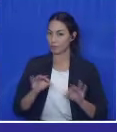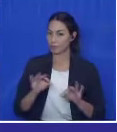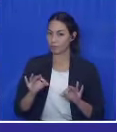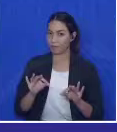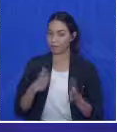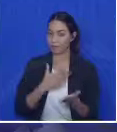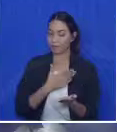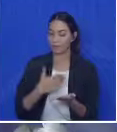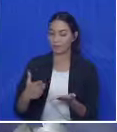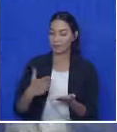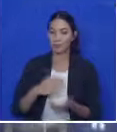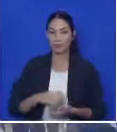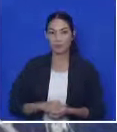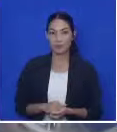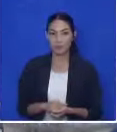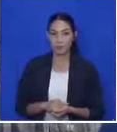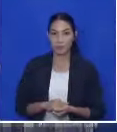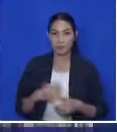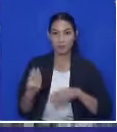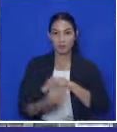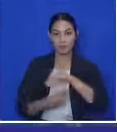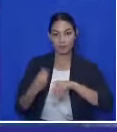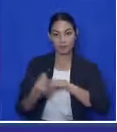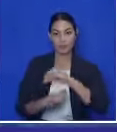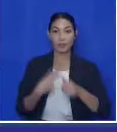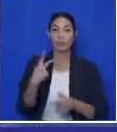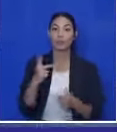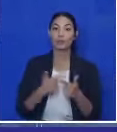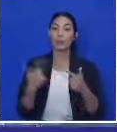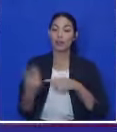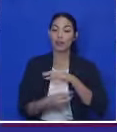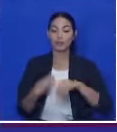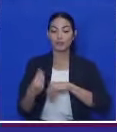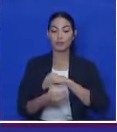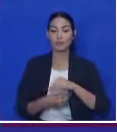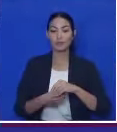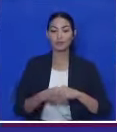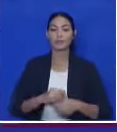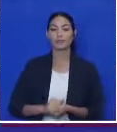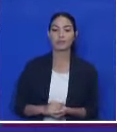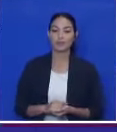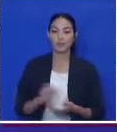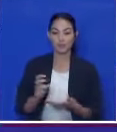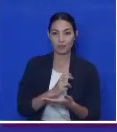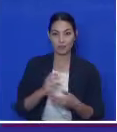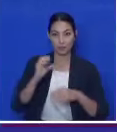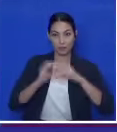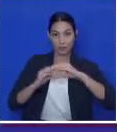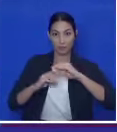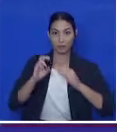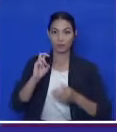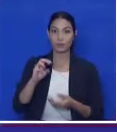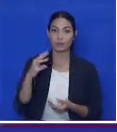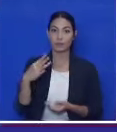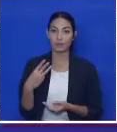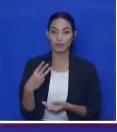posicionadas, valendo! Globo girando, sua sorte girando, esse é o sorteio da Quina, concurso